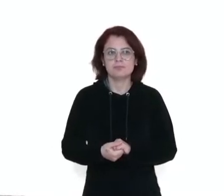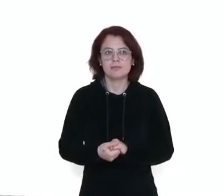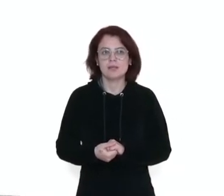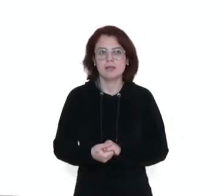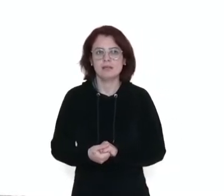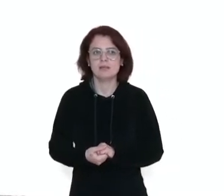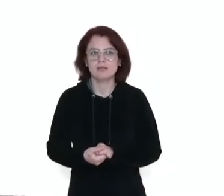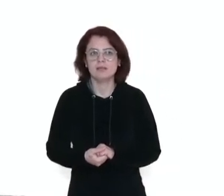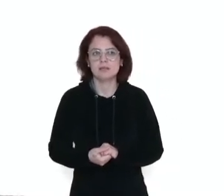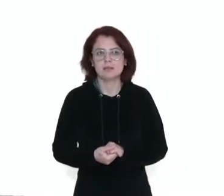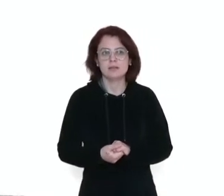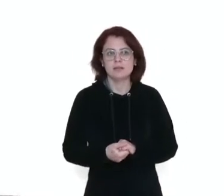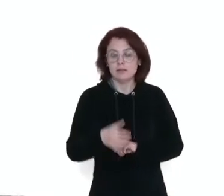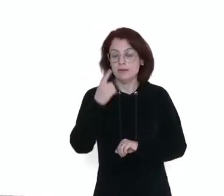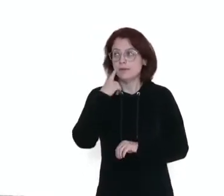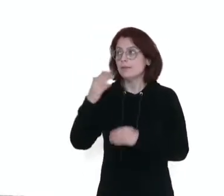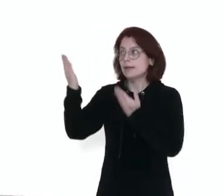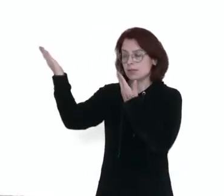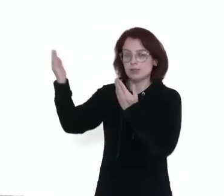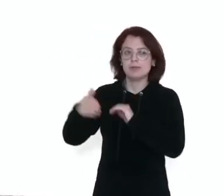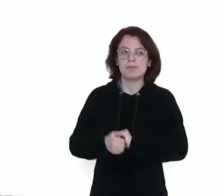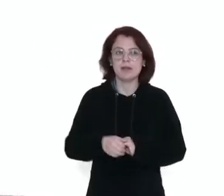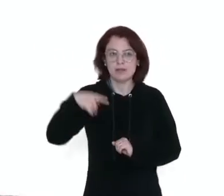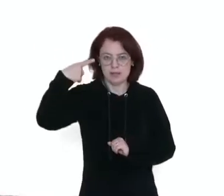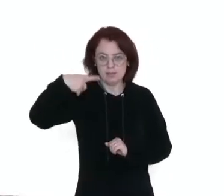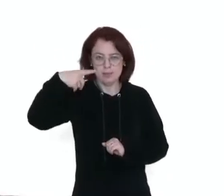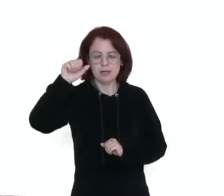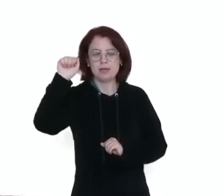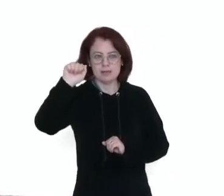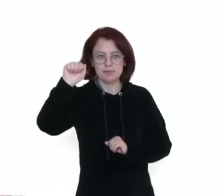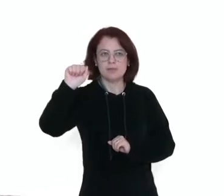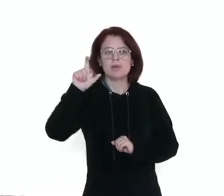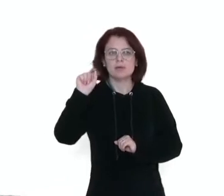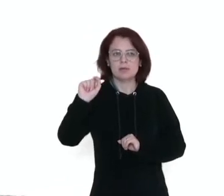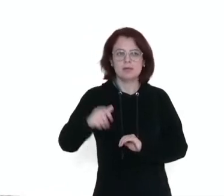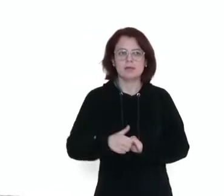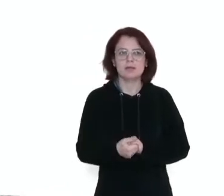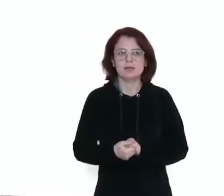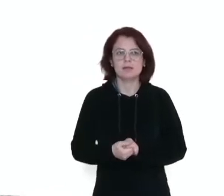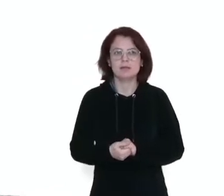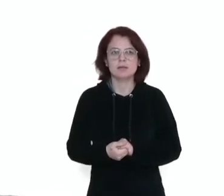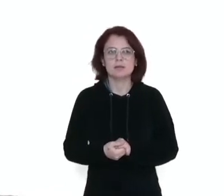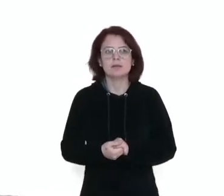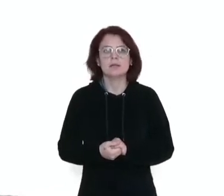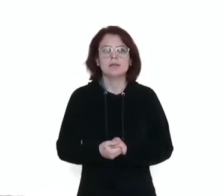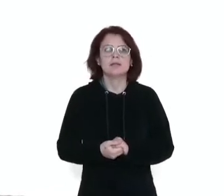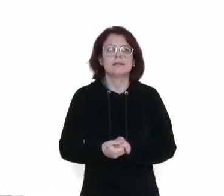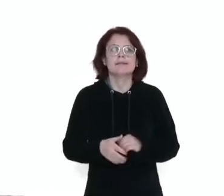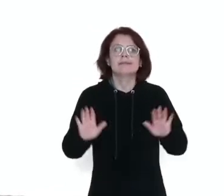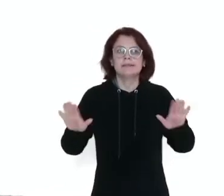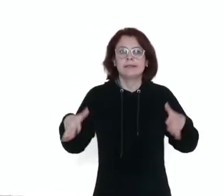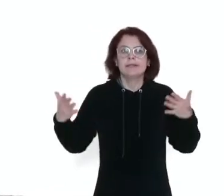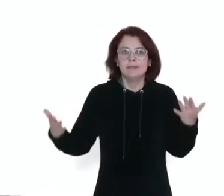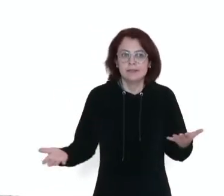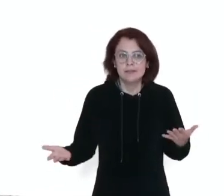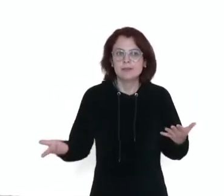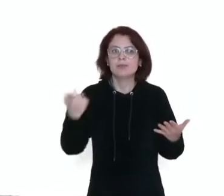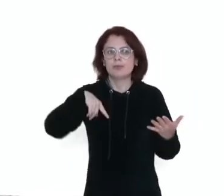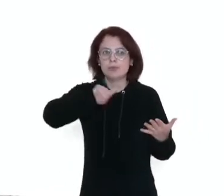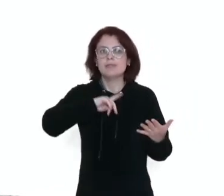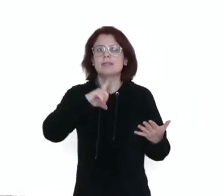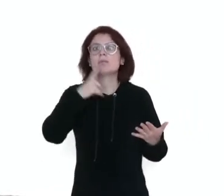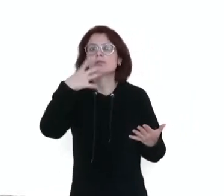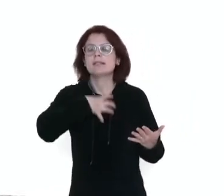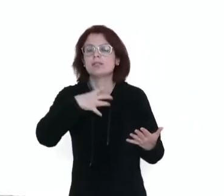atividade. Então vejam, na primeira, que sentido a expressão mas produz no trecho, né? Então a gente tem o